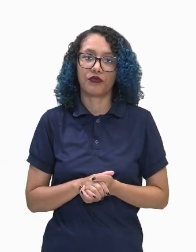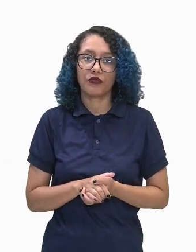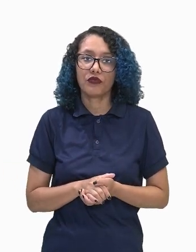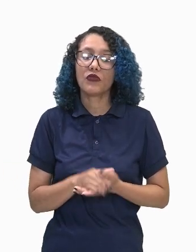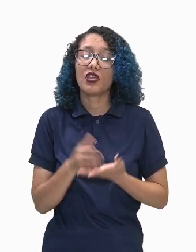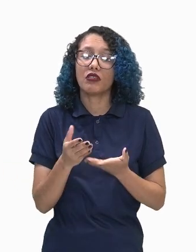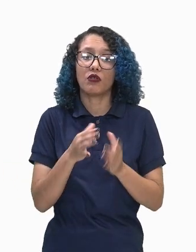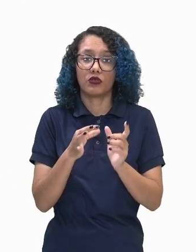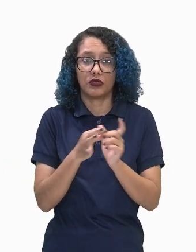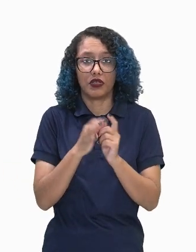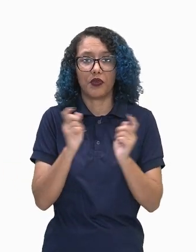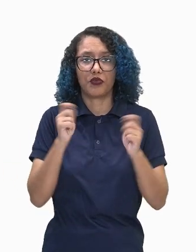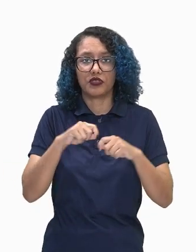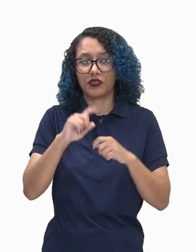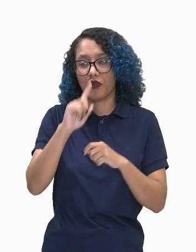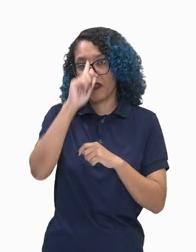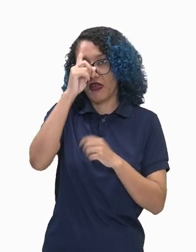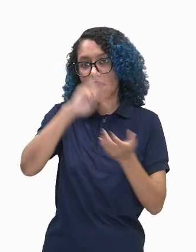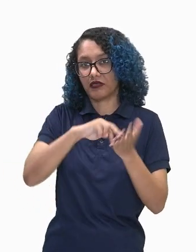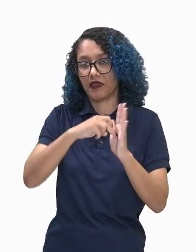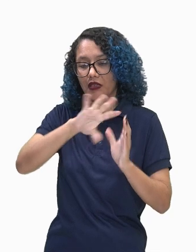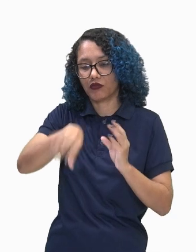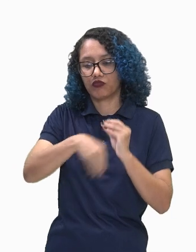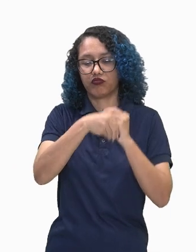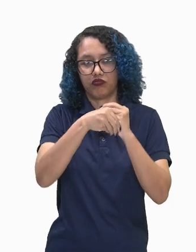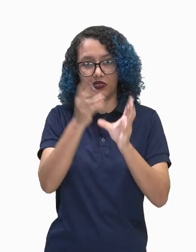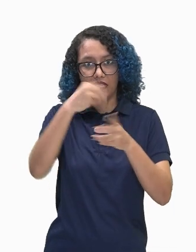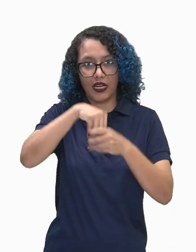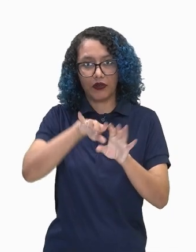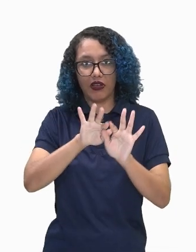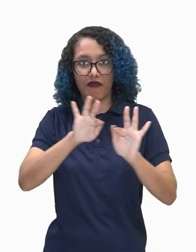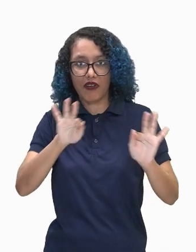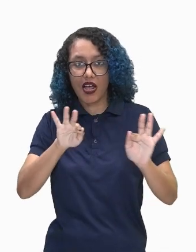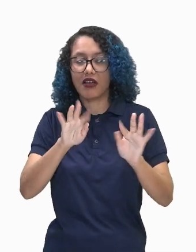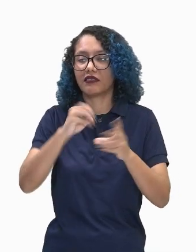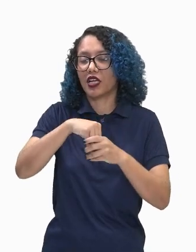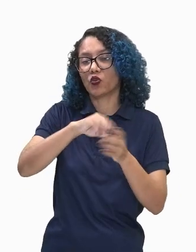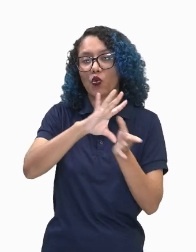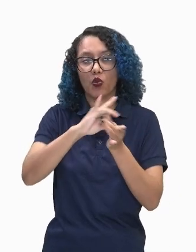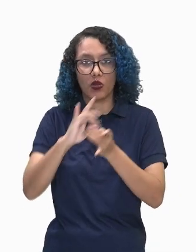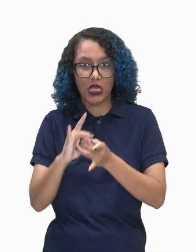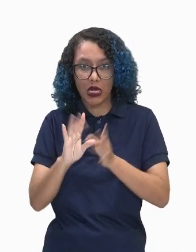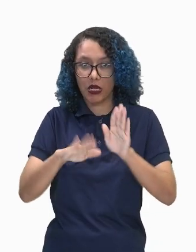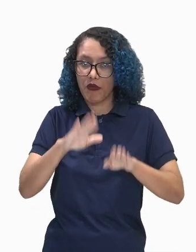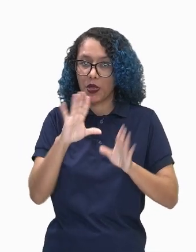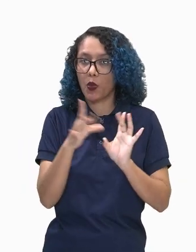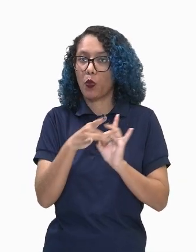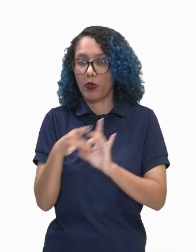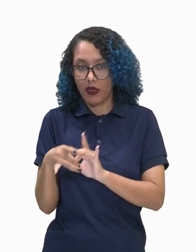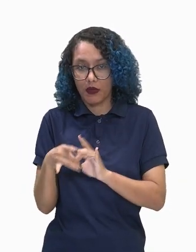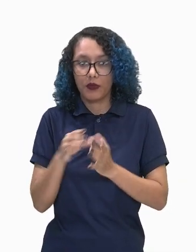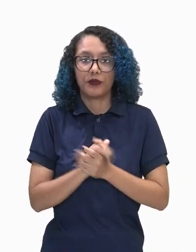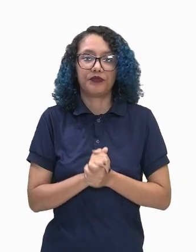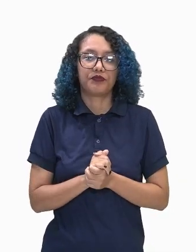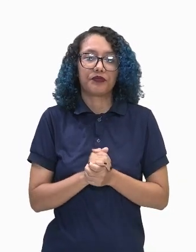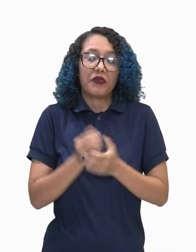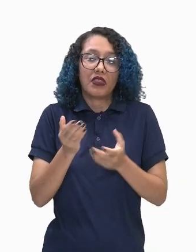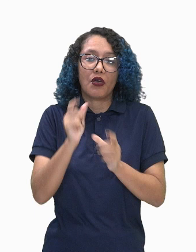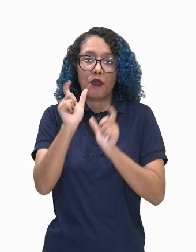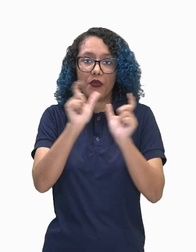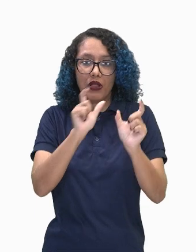vão adicionar uma ideia àquilo que aquele contexto onde elas estão inseridas, tá certo? São